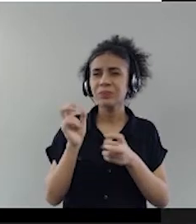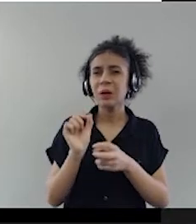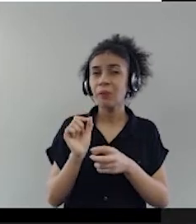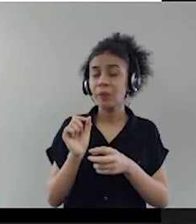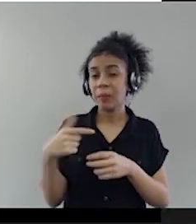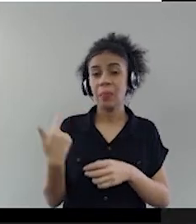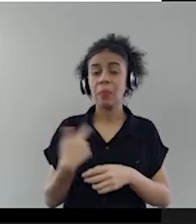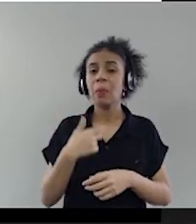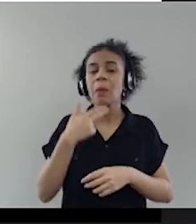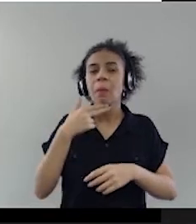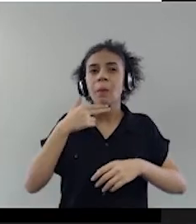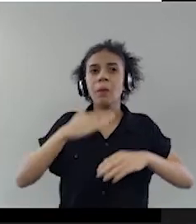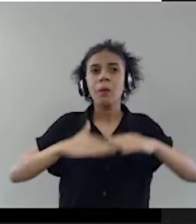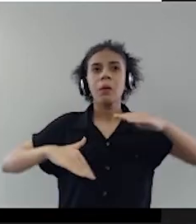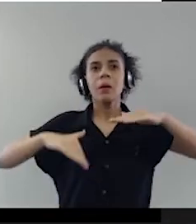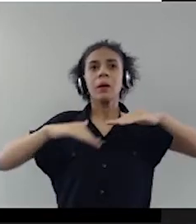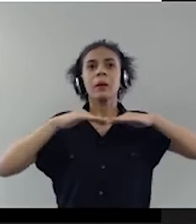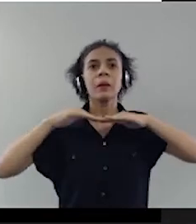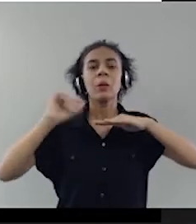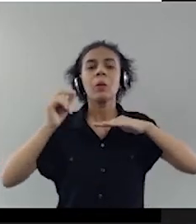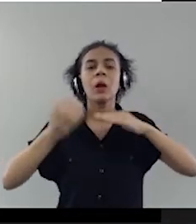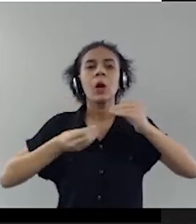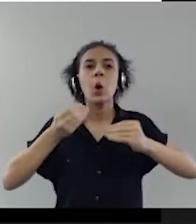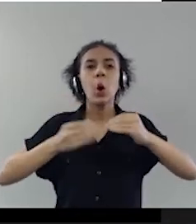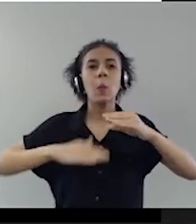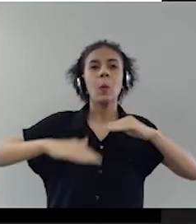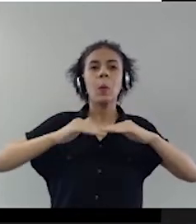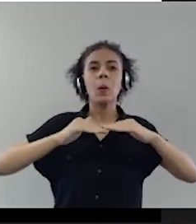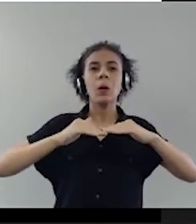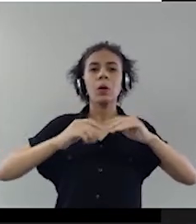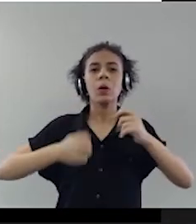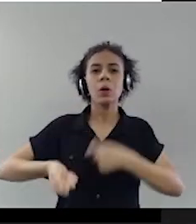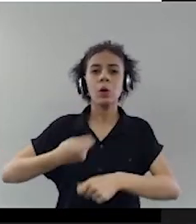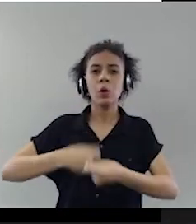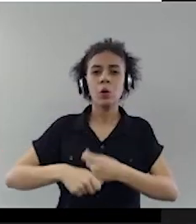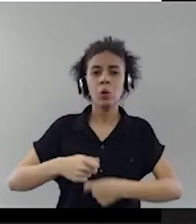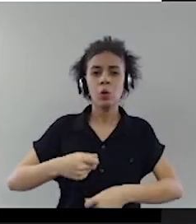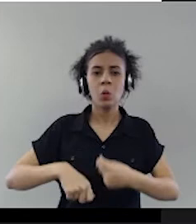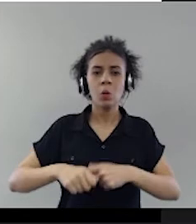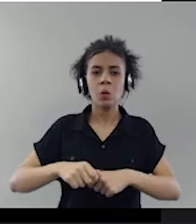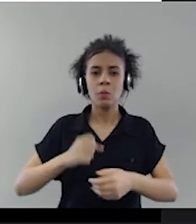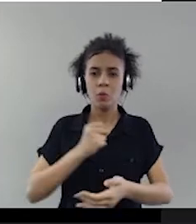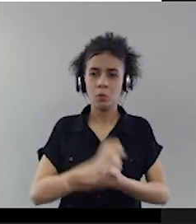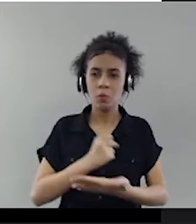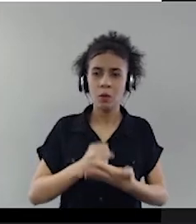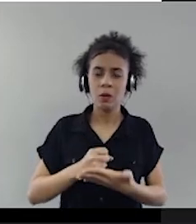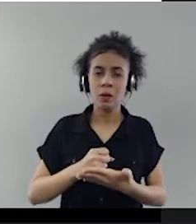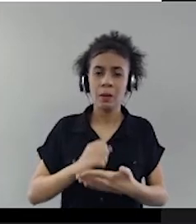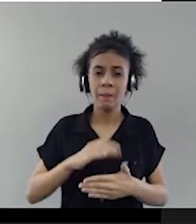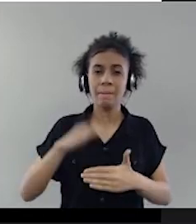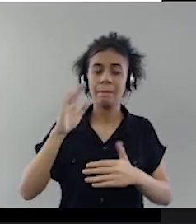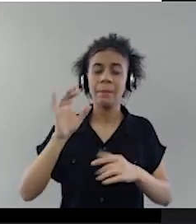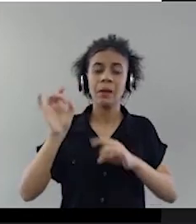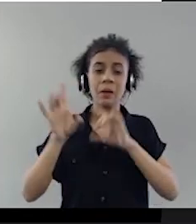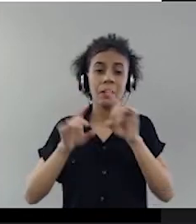podemos ancorar a discussão sobre reequilíbrio econômico-financeiro de contratos mais sofisticados no